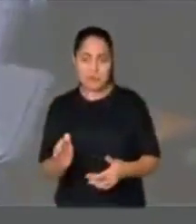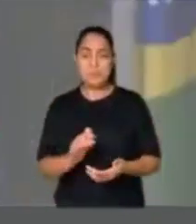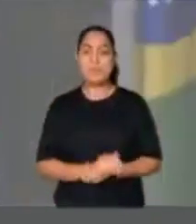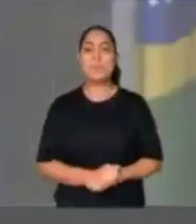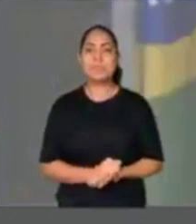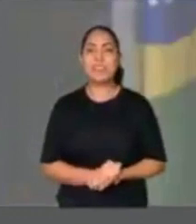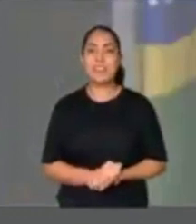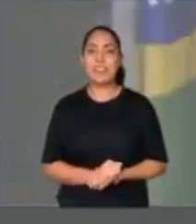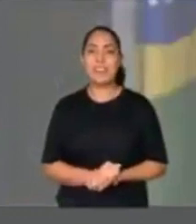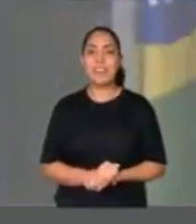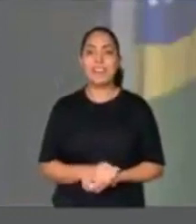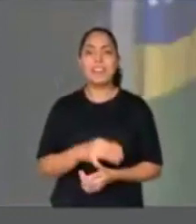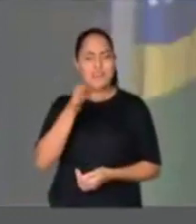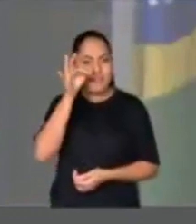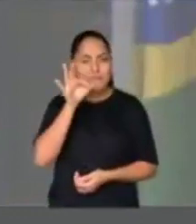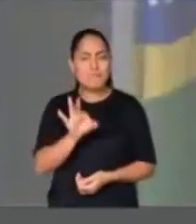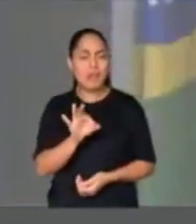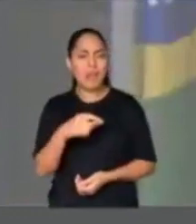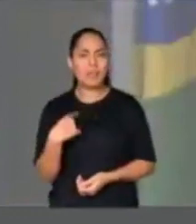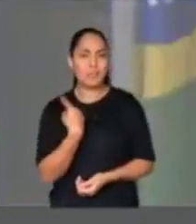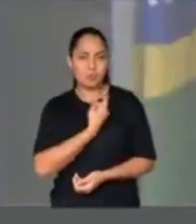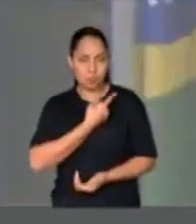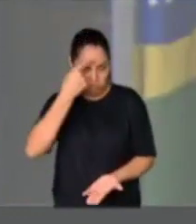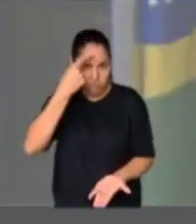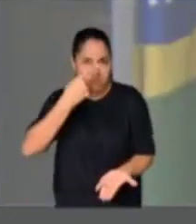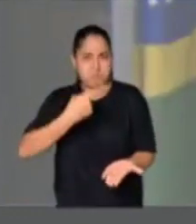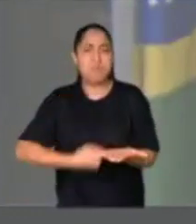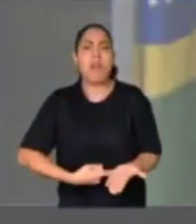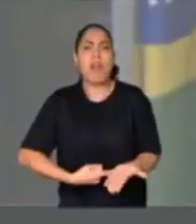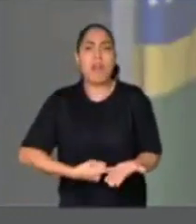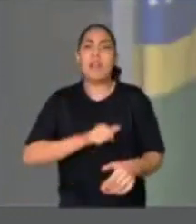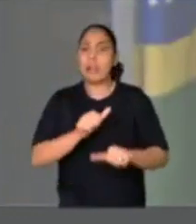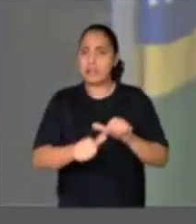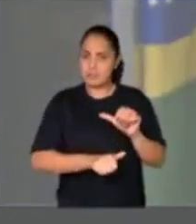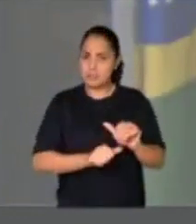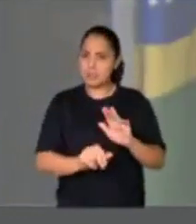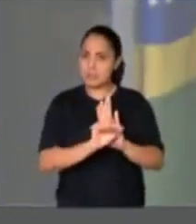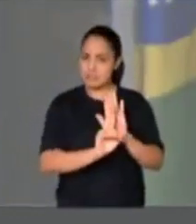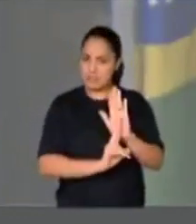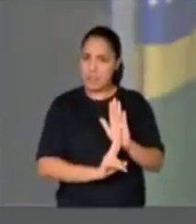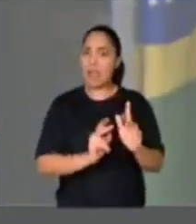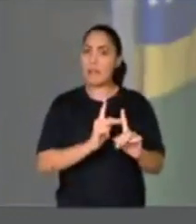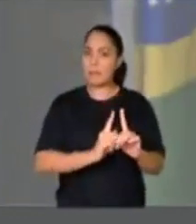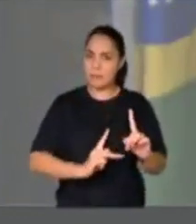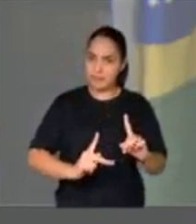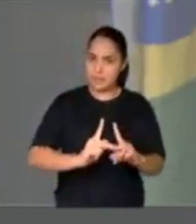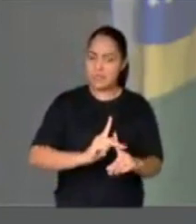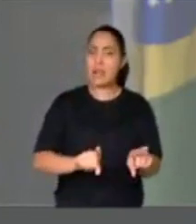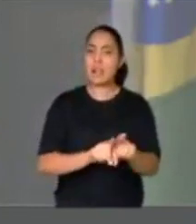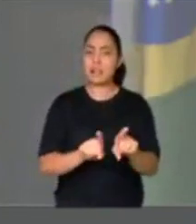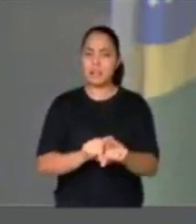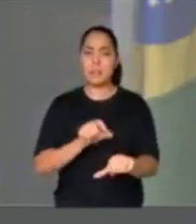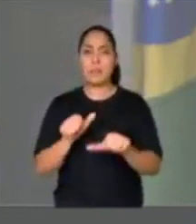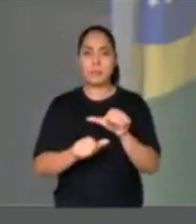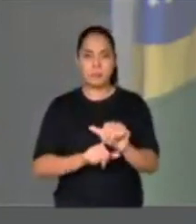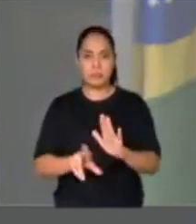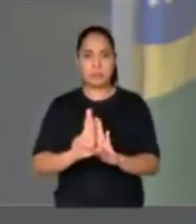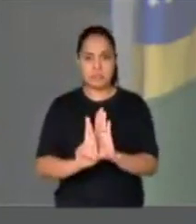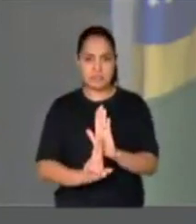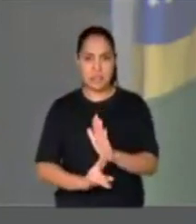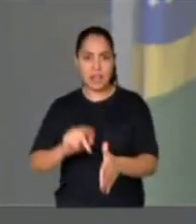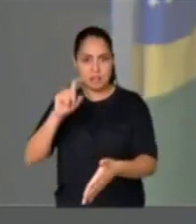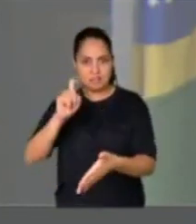que você pode ter certeza que o nosso compromisso com a reforma previdenciária, com a reforma tributária, com a reforma do Pacto